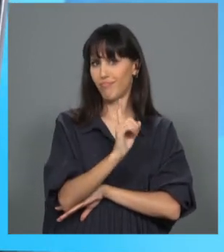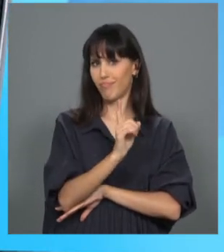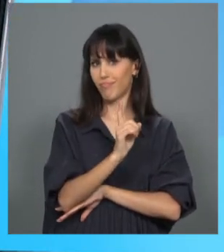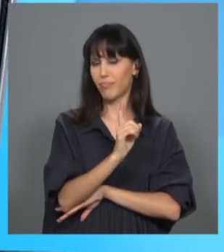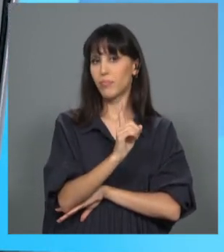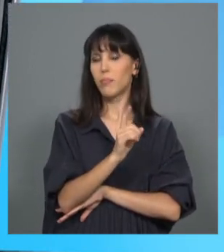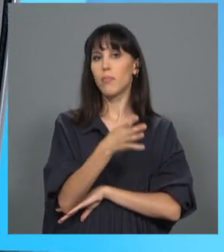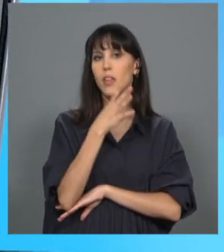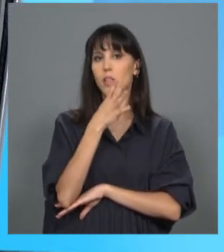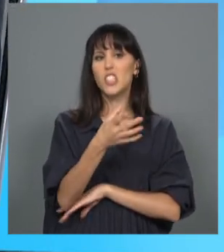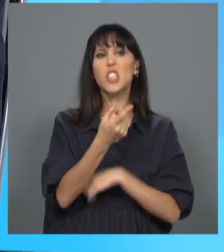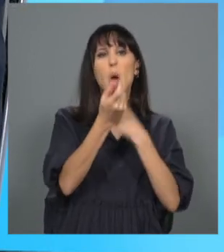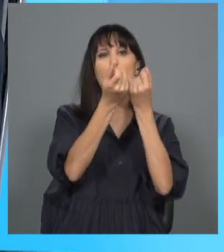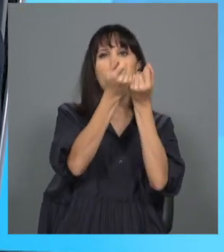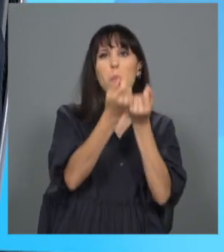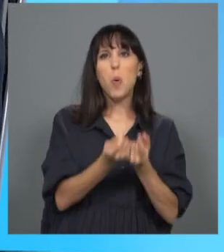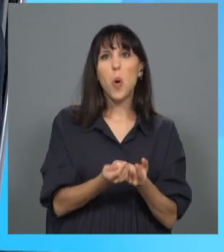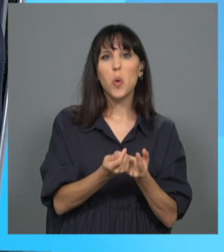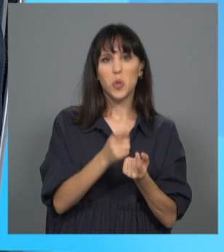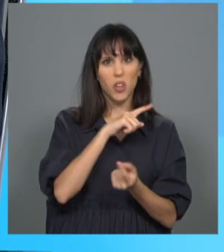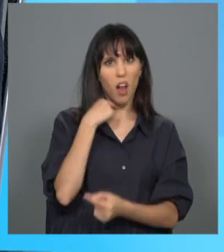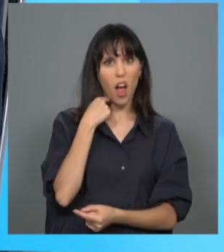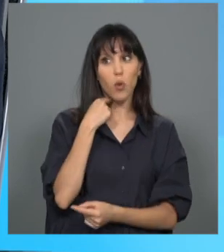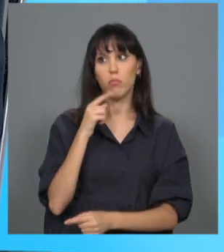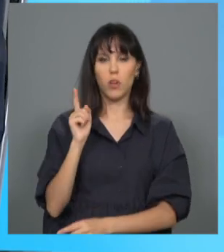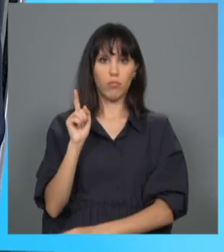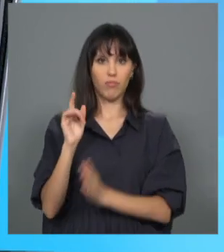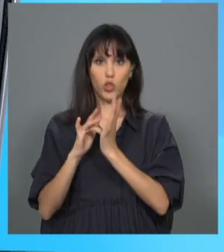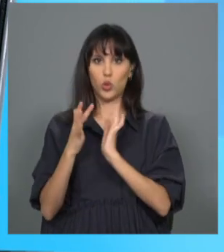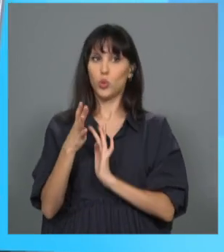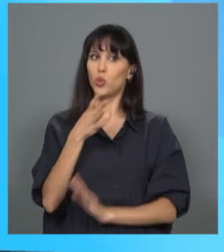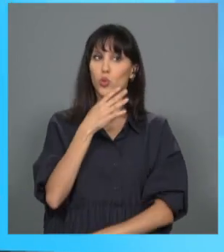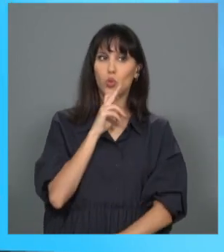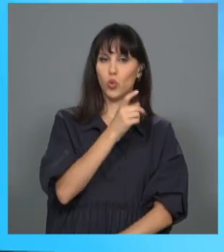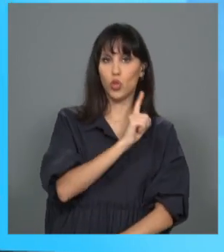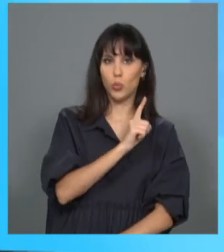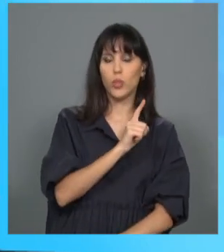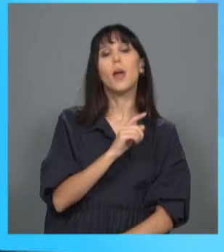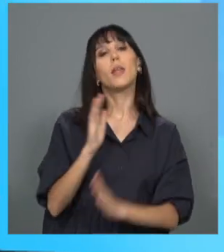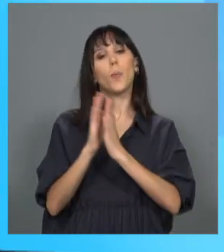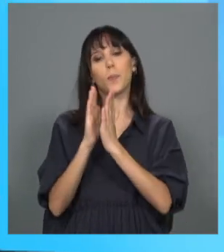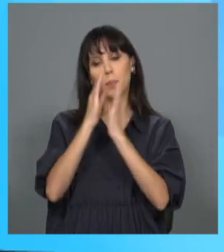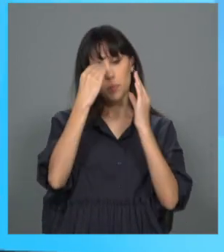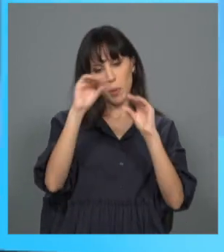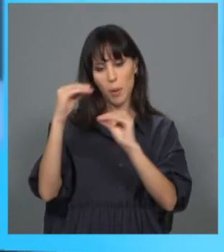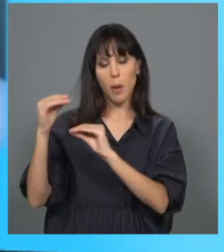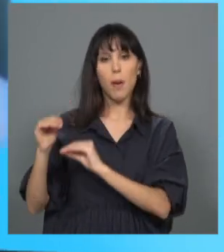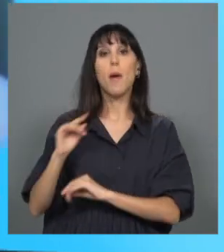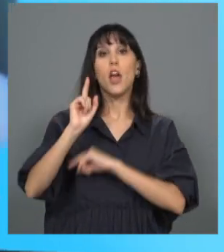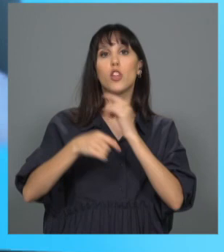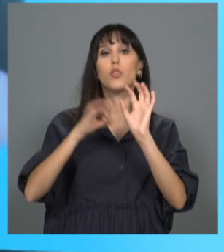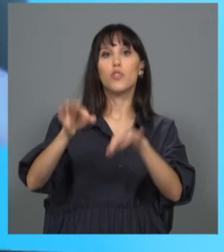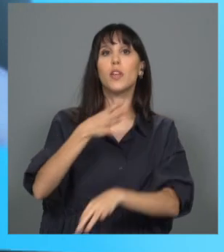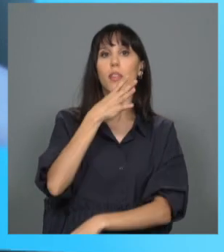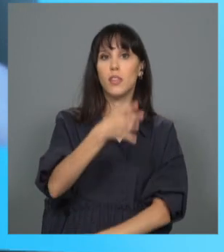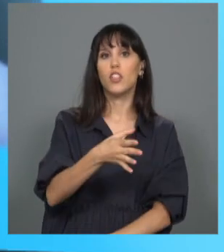poucos? E Jesus não responde. E então vai fazendo a catequese e depois diz, ao fim, hão de vir